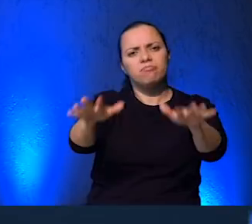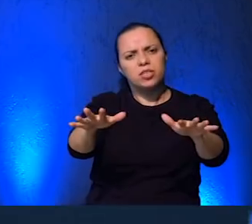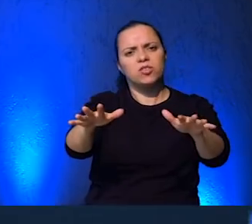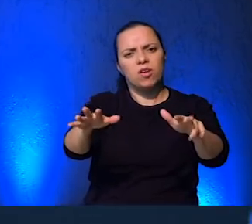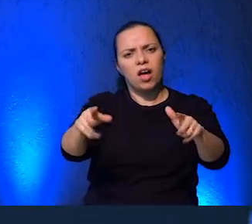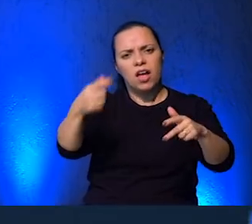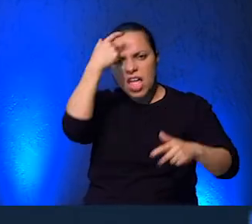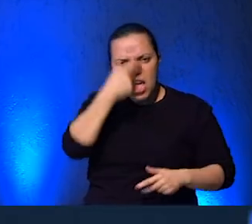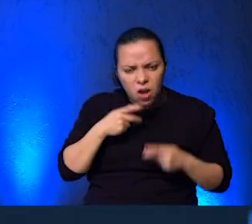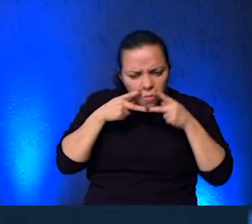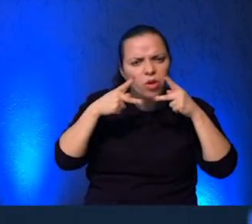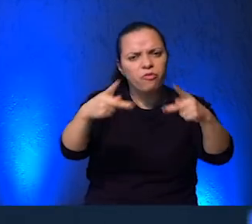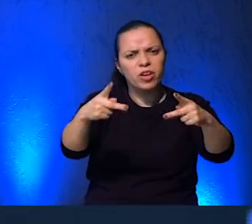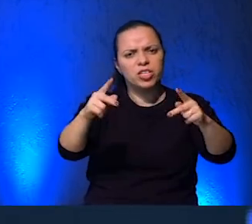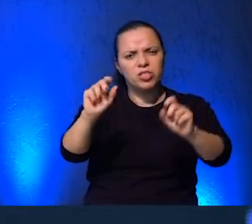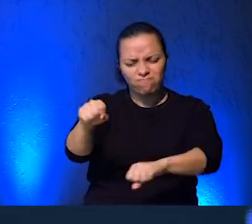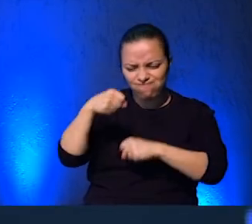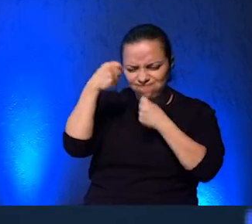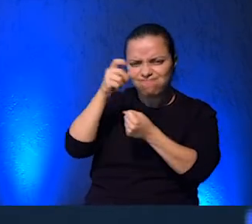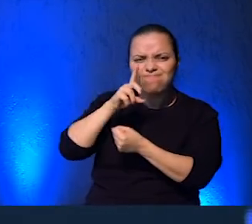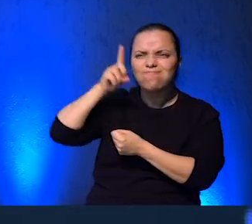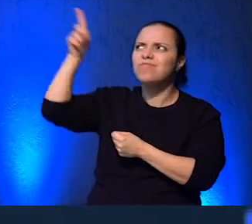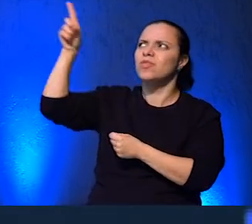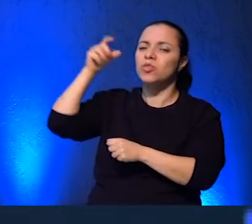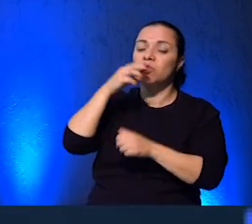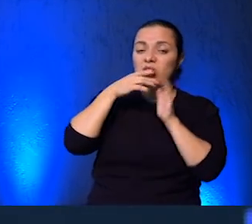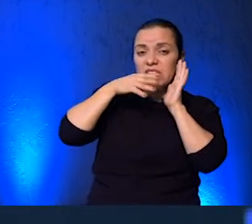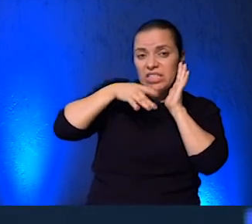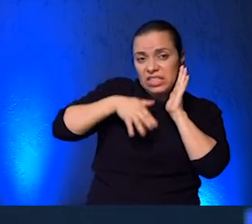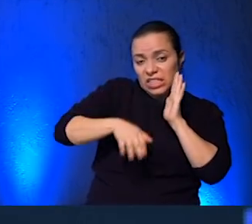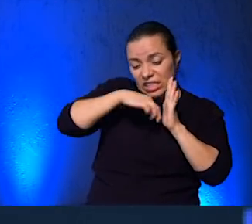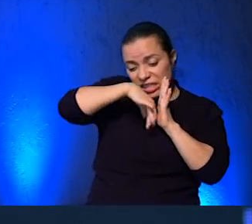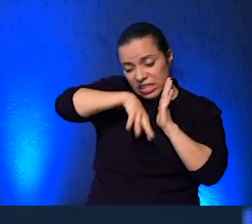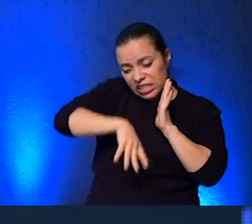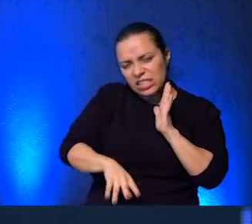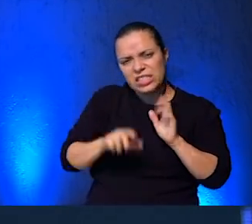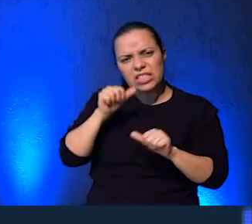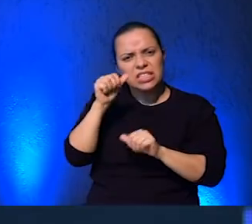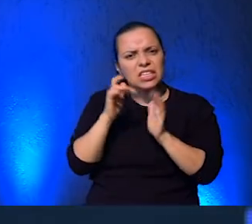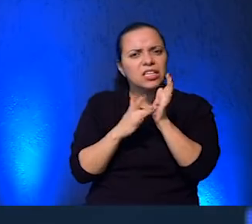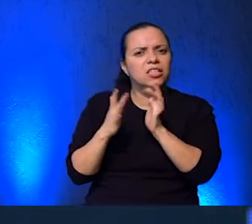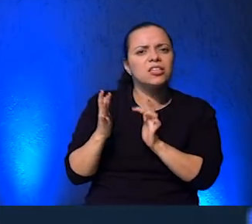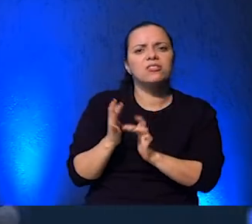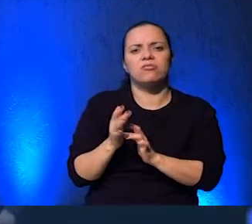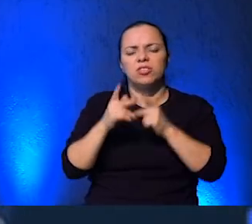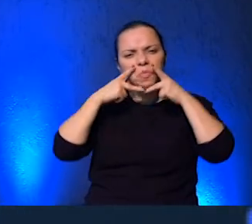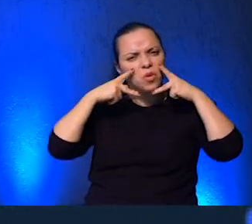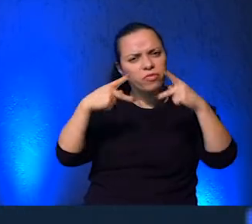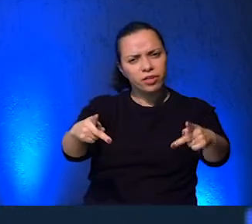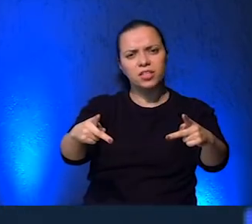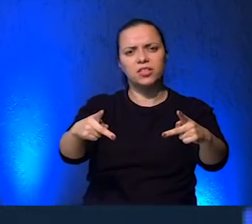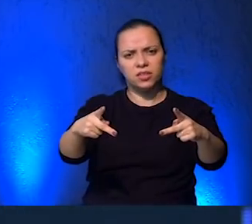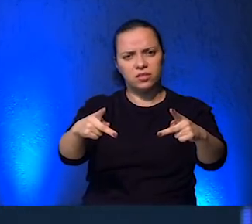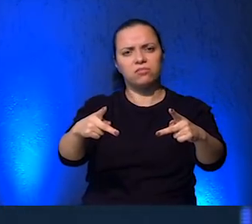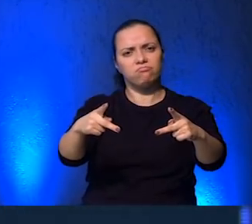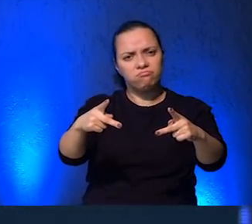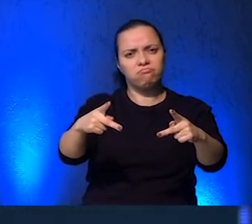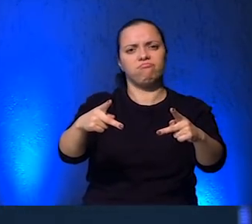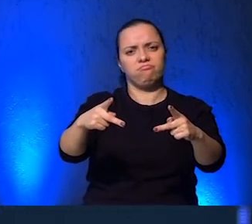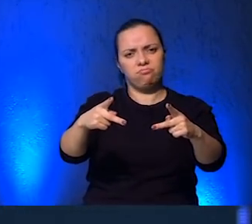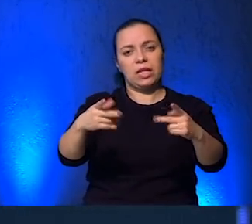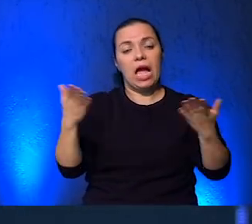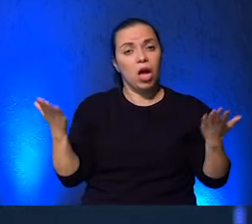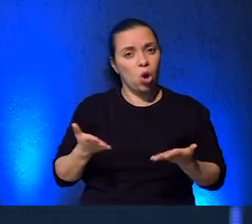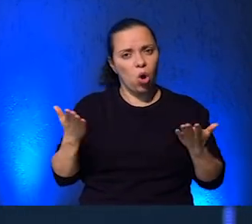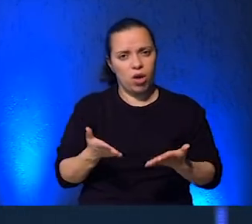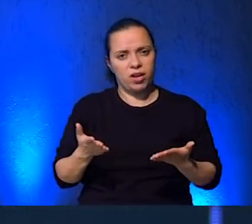profetizo pelo poder do nome do sangue de jesus um final de ano mais feliz que você já teve na vida ou